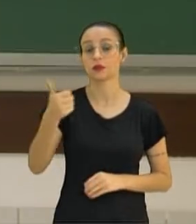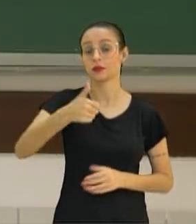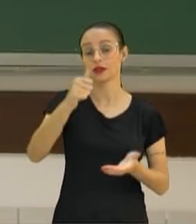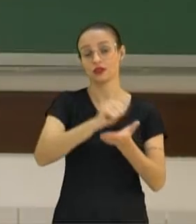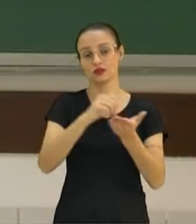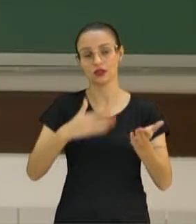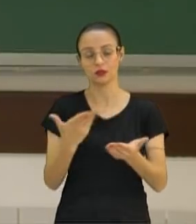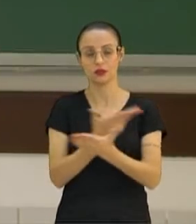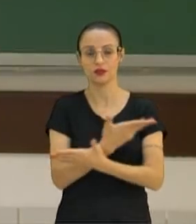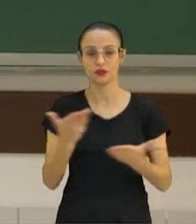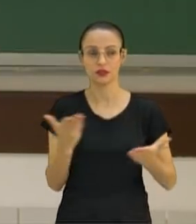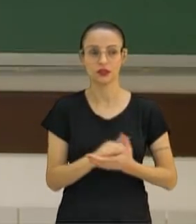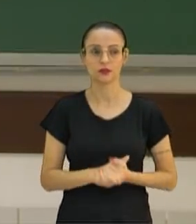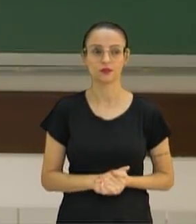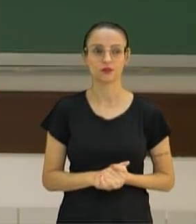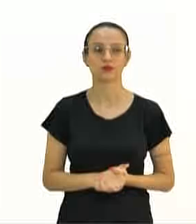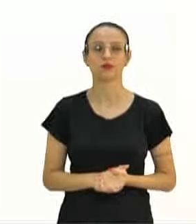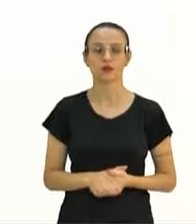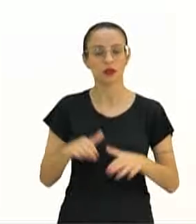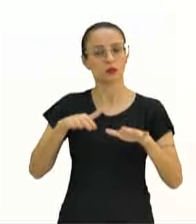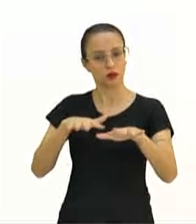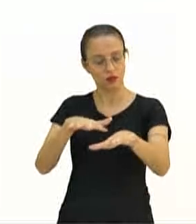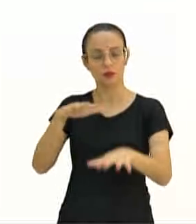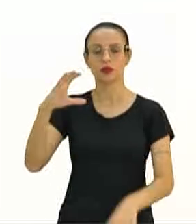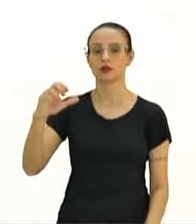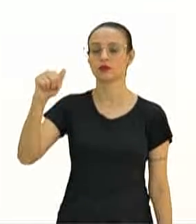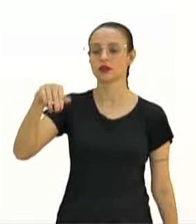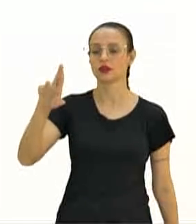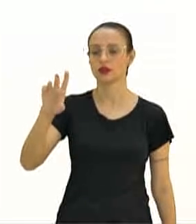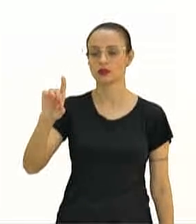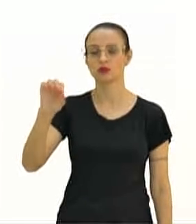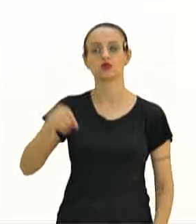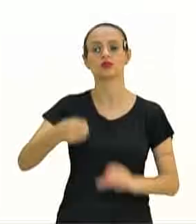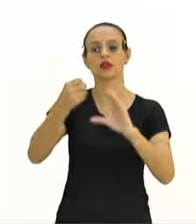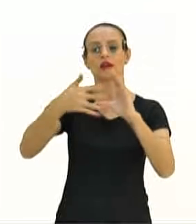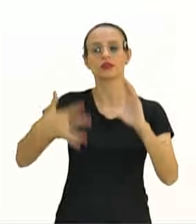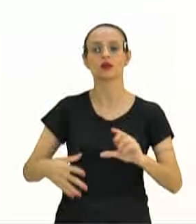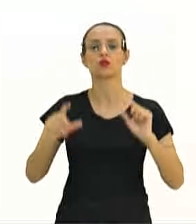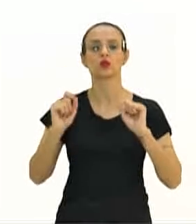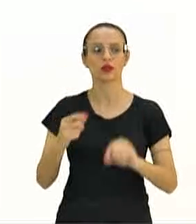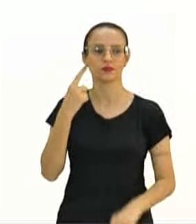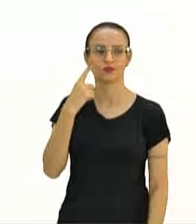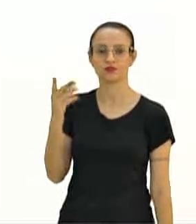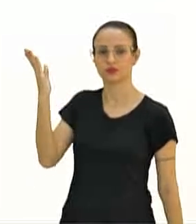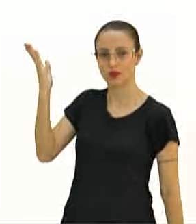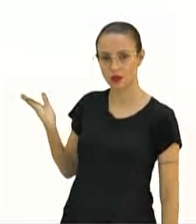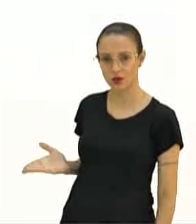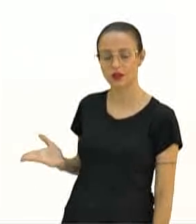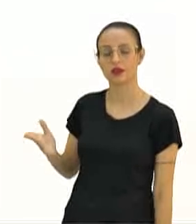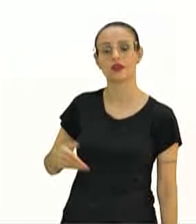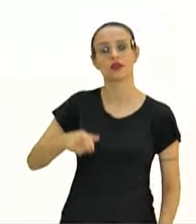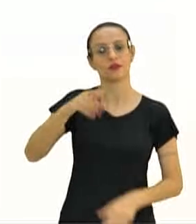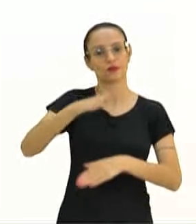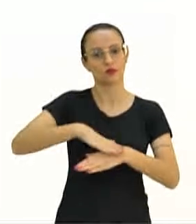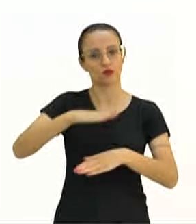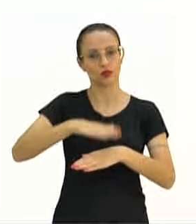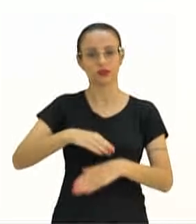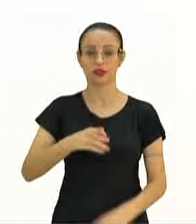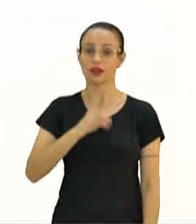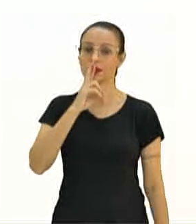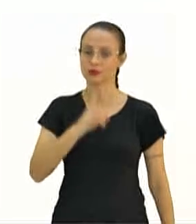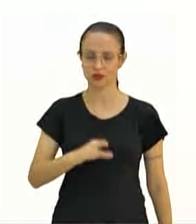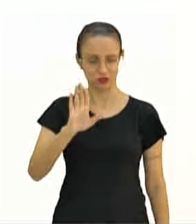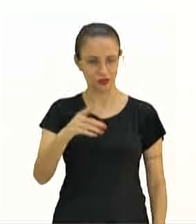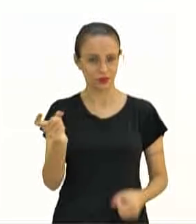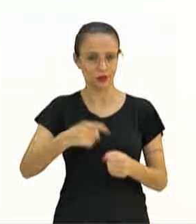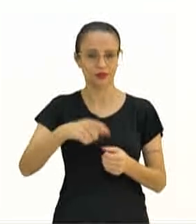para vocês, né? O movimento de Canudos se caracteriza pela... Aqui as alternativas, aquele tempo na tela e a gente